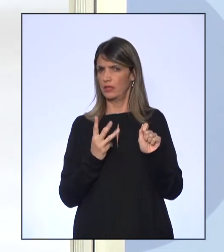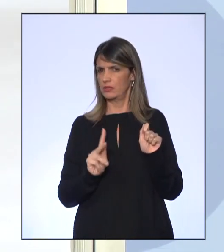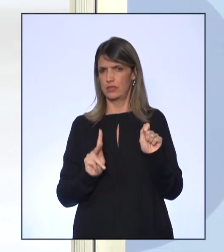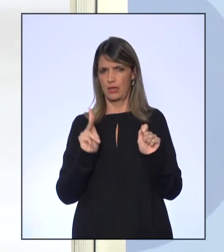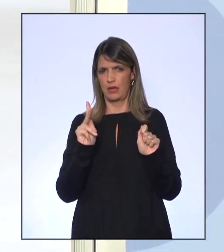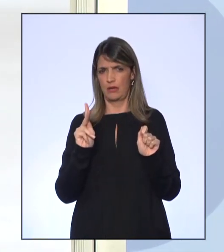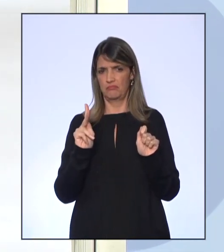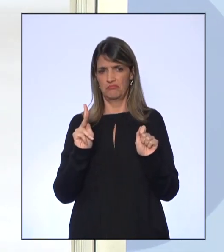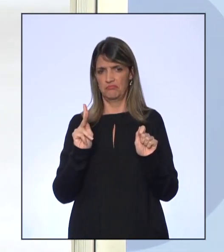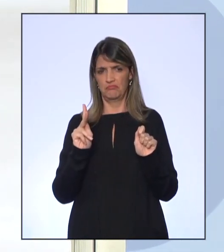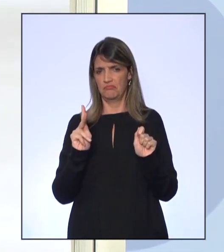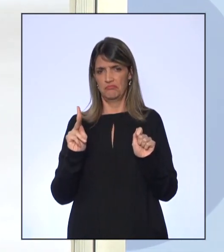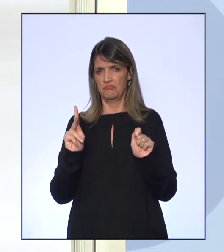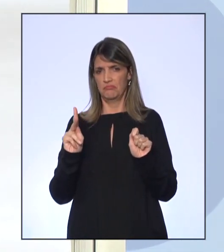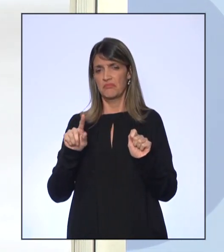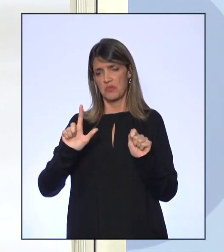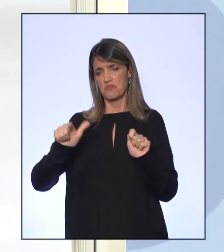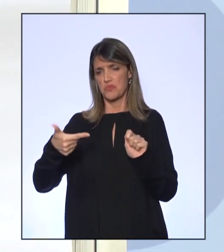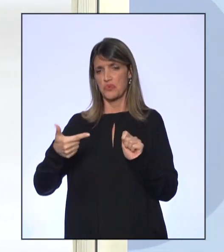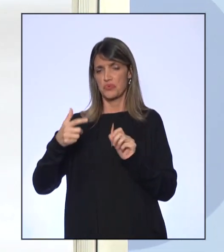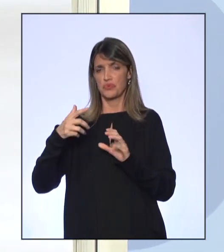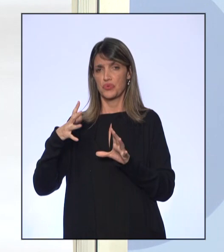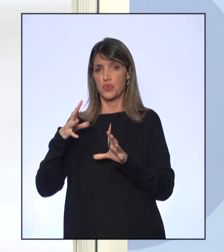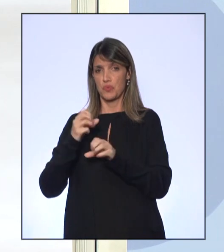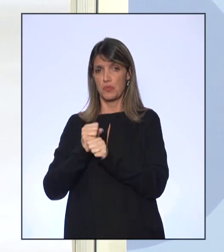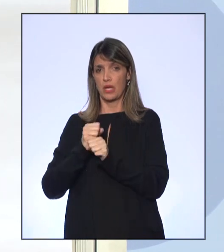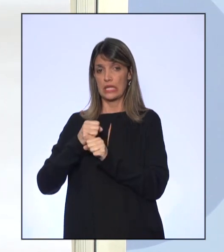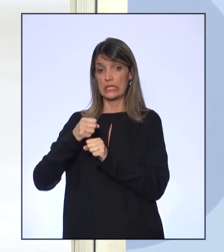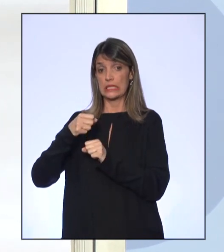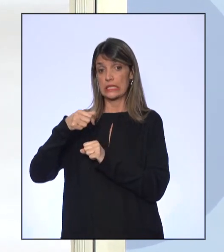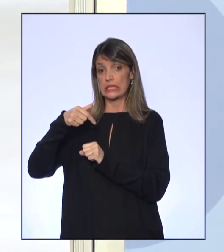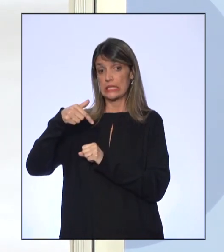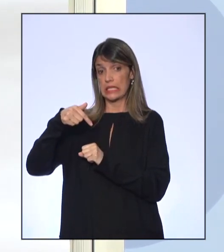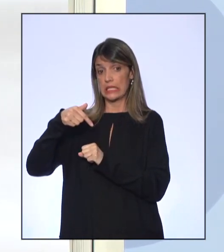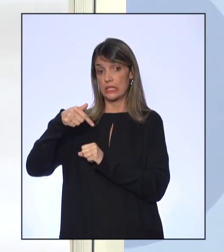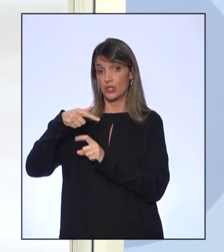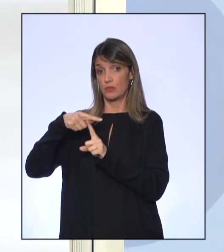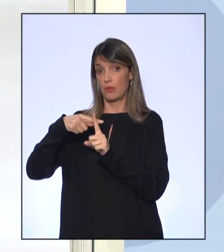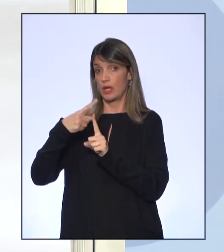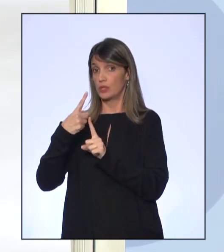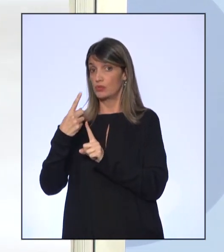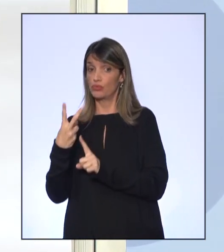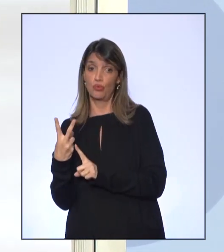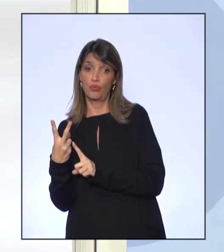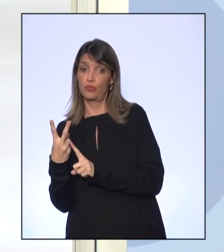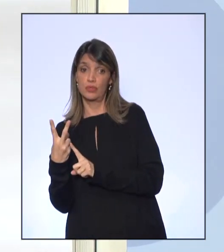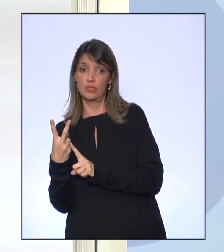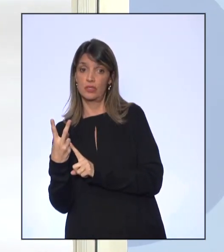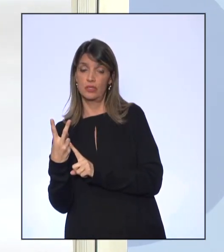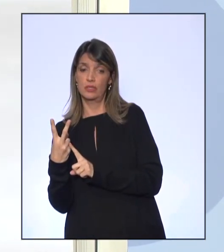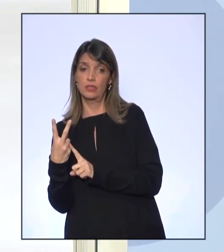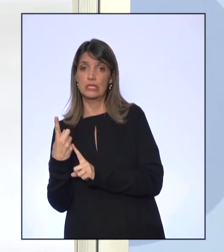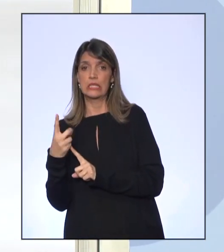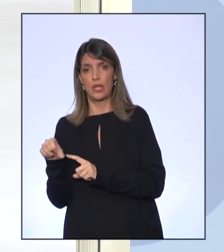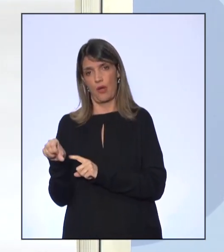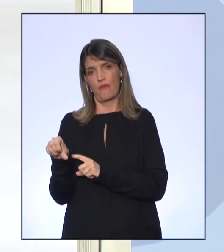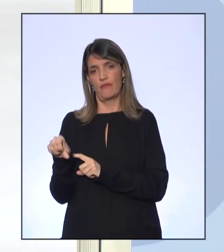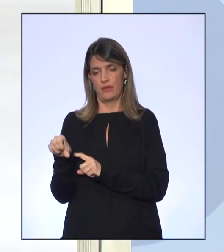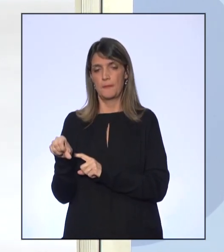somar. 7 mais 12. 7 mais 2 dá 9. Então, dá